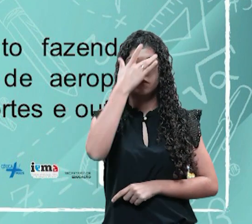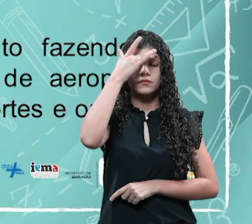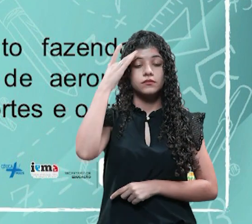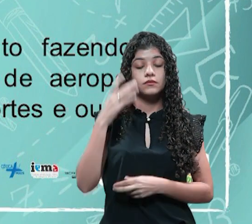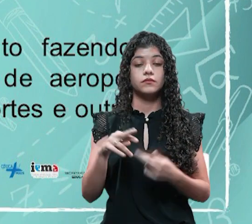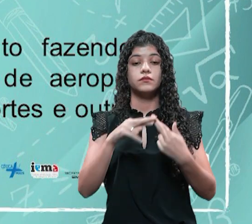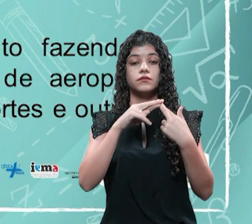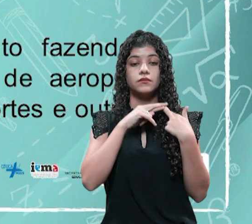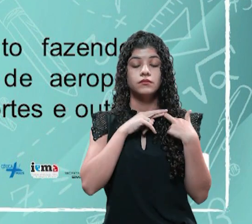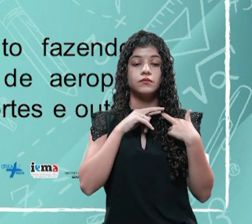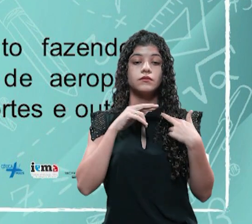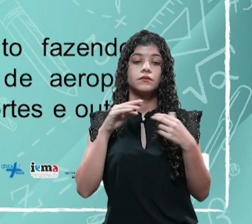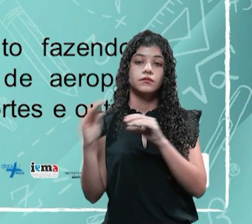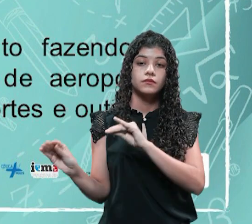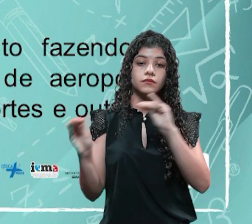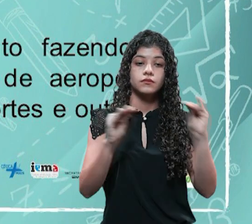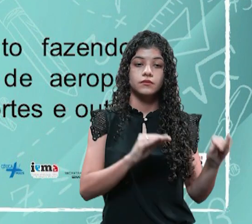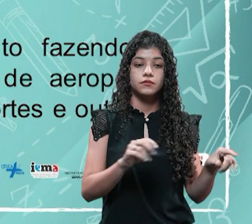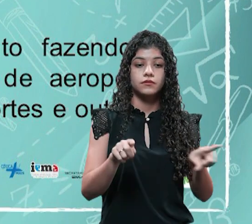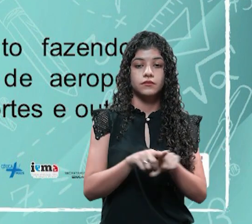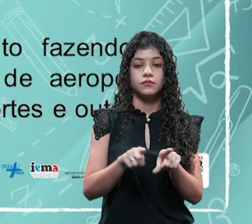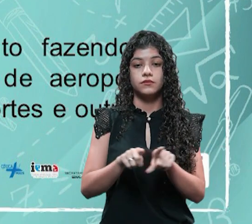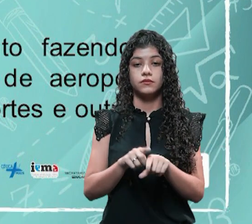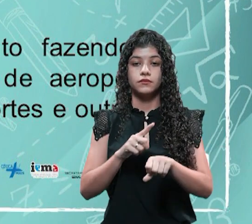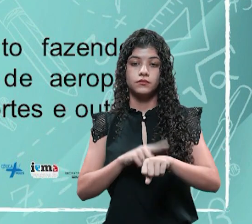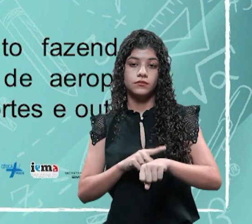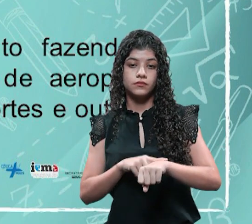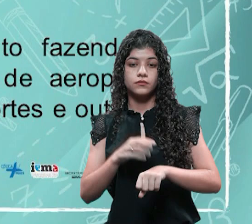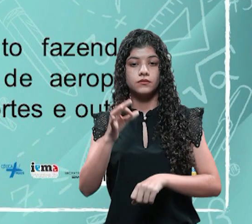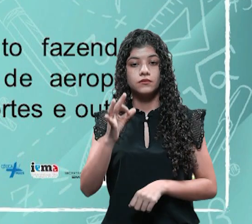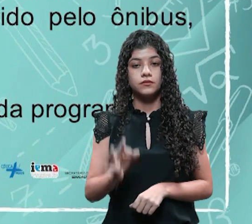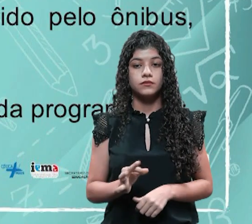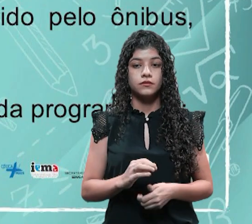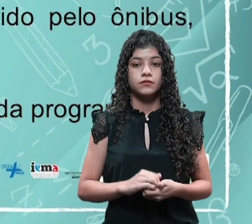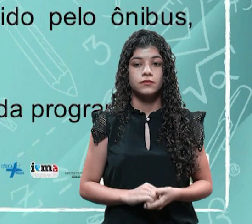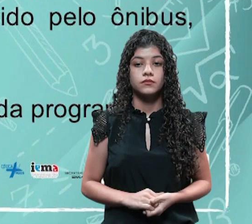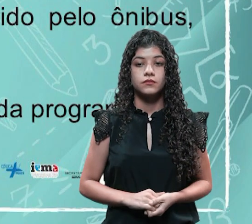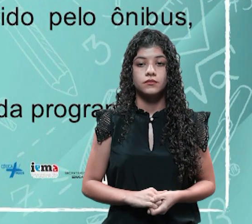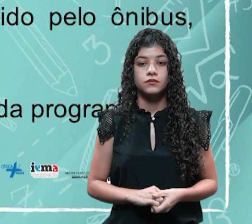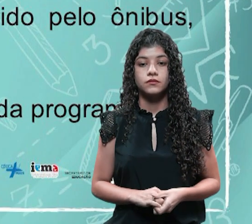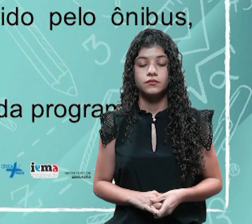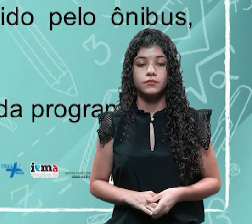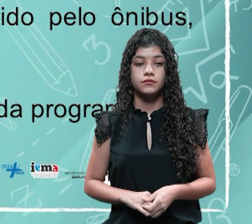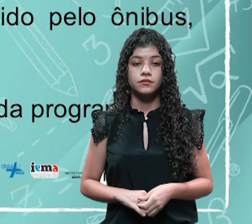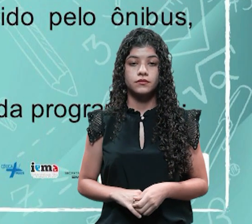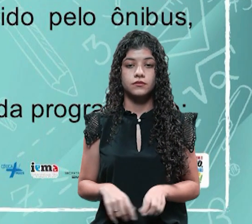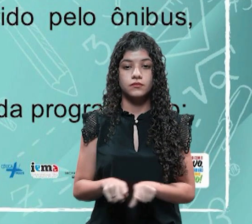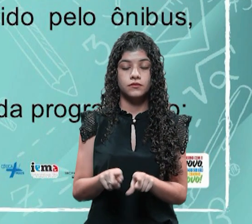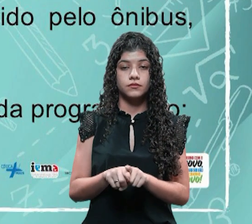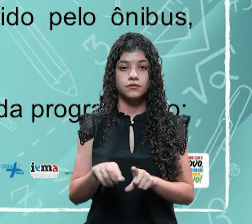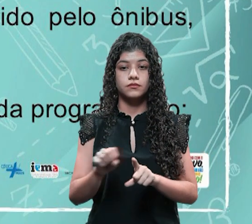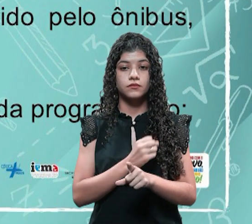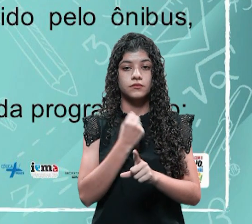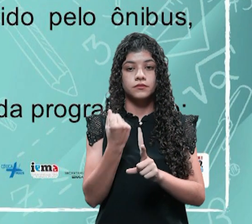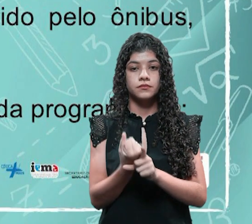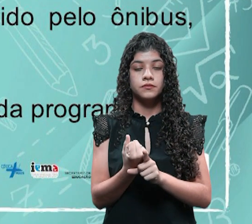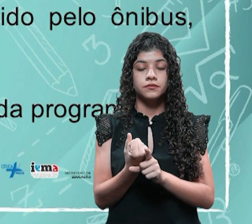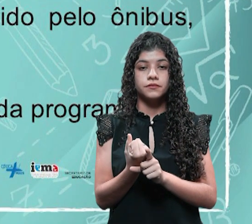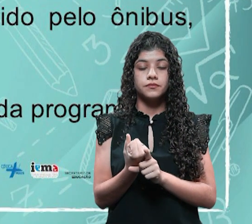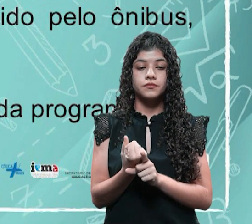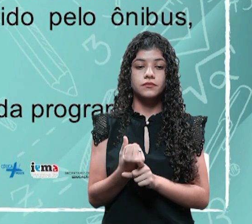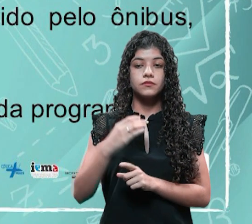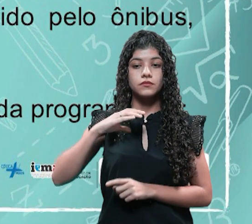pessoa responsável por isso, transporte, saber todo o horário. Além da programação cultural, né, e